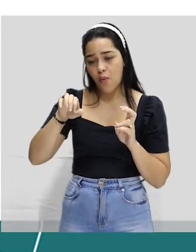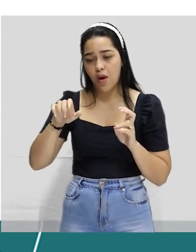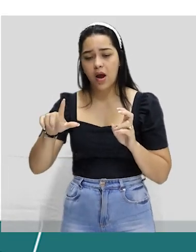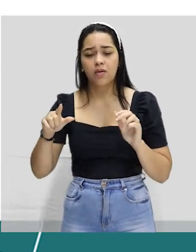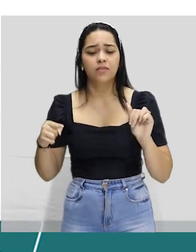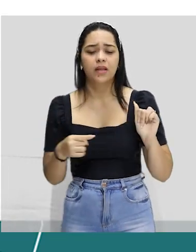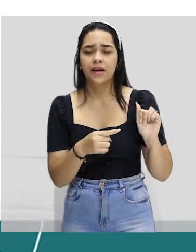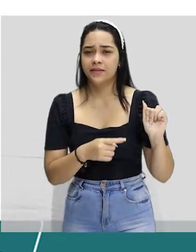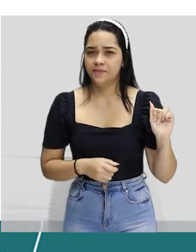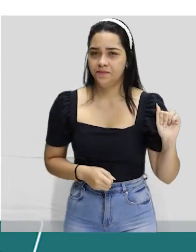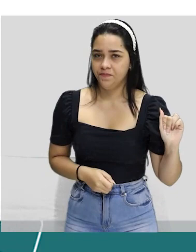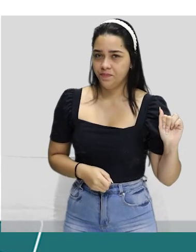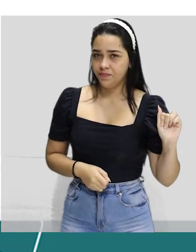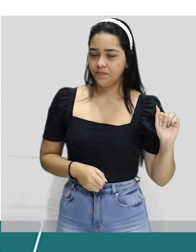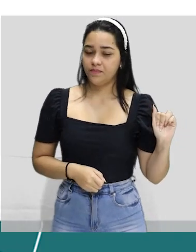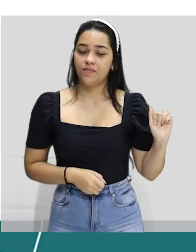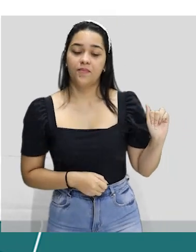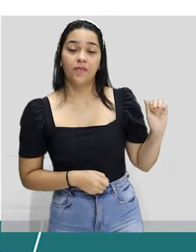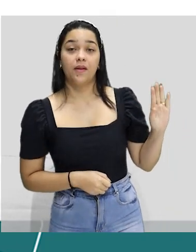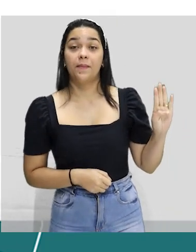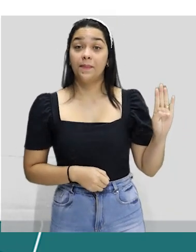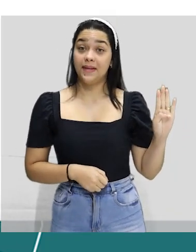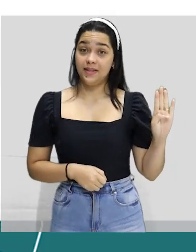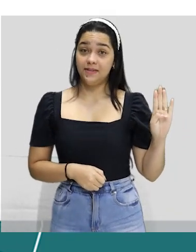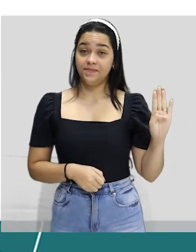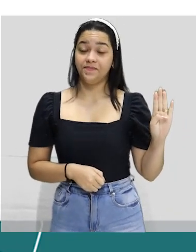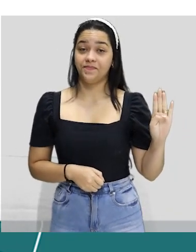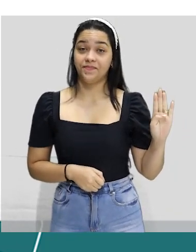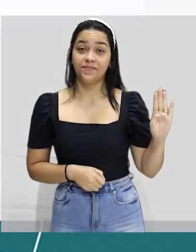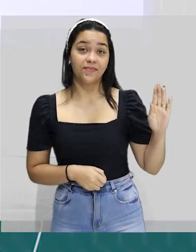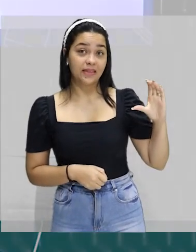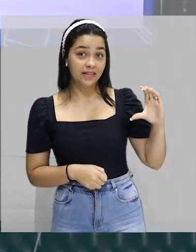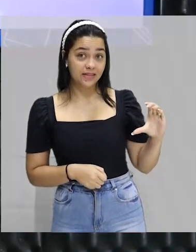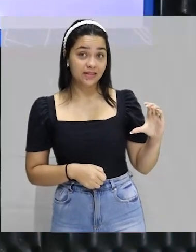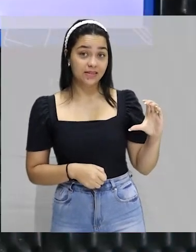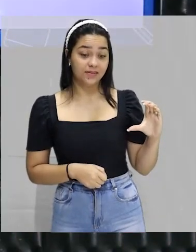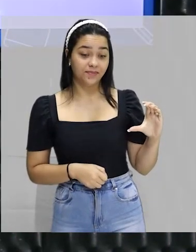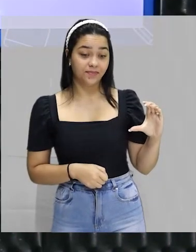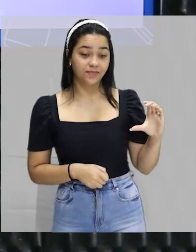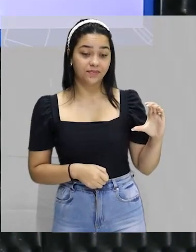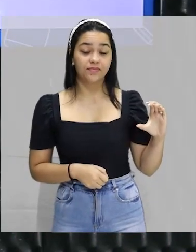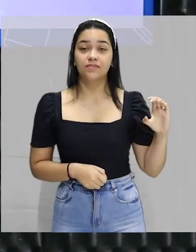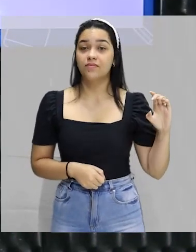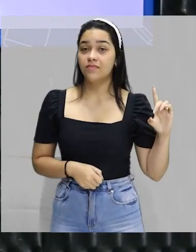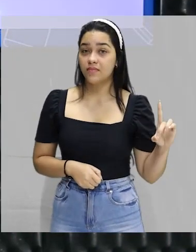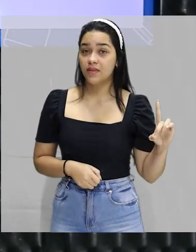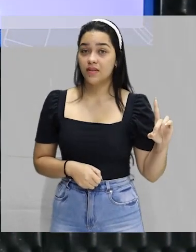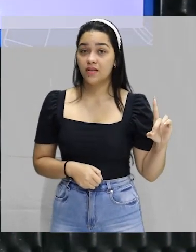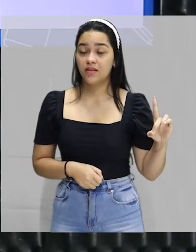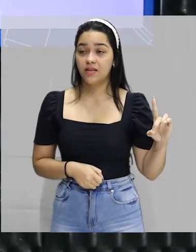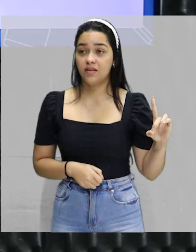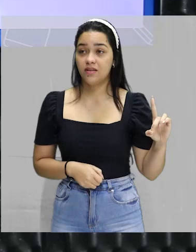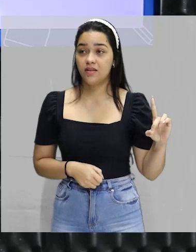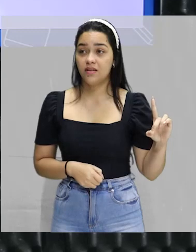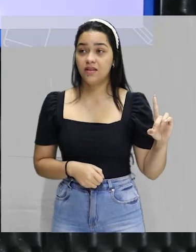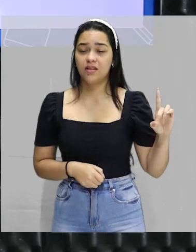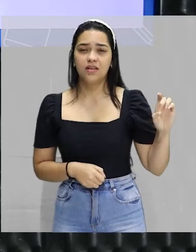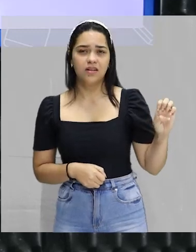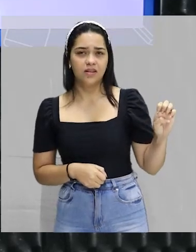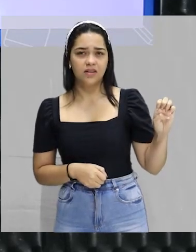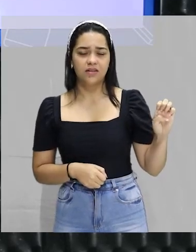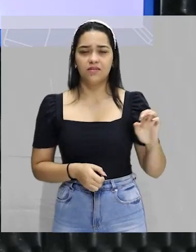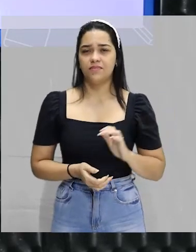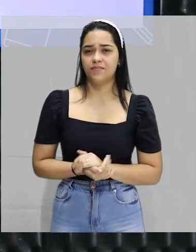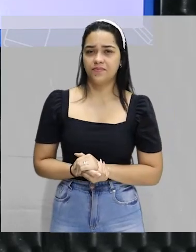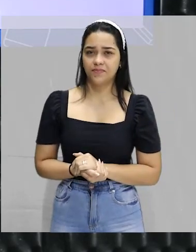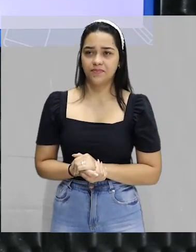objeto direto preposicionado? É um objeto indireto? É um adjunto adverbial? Um agente da passiva ou um